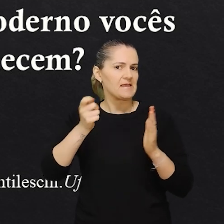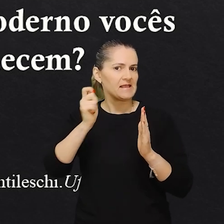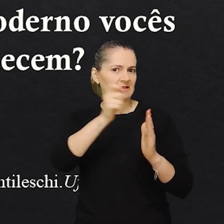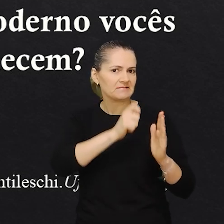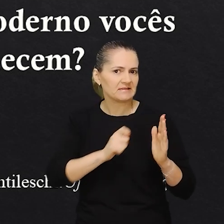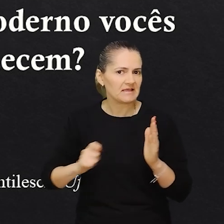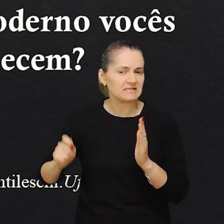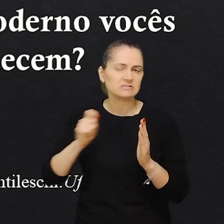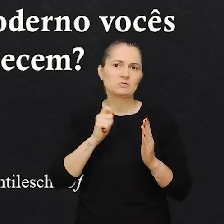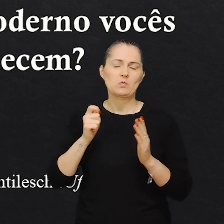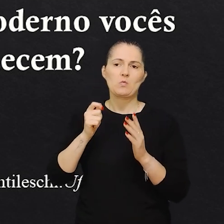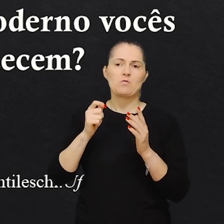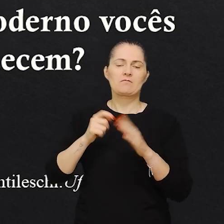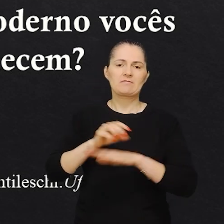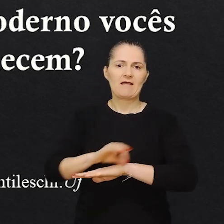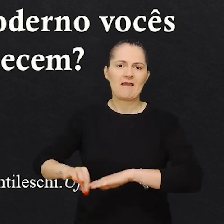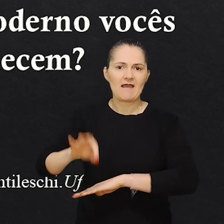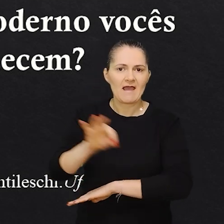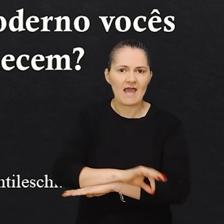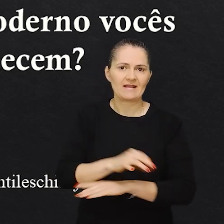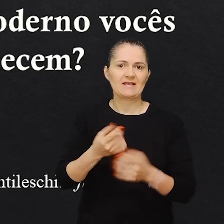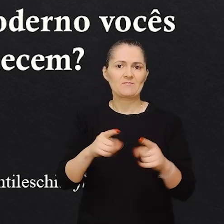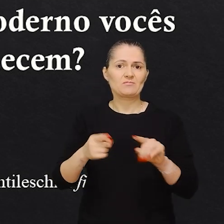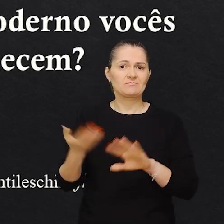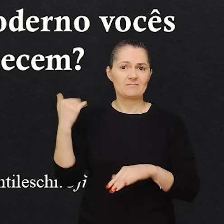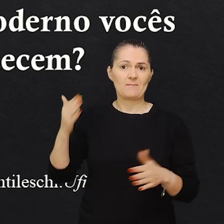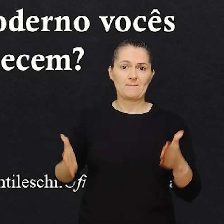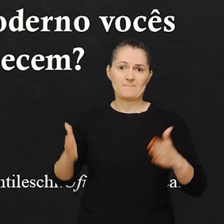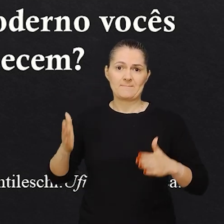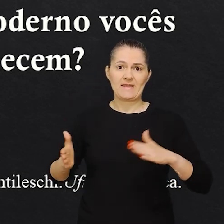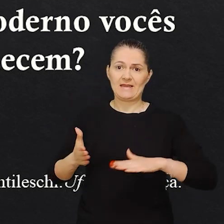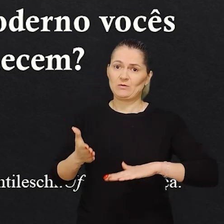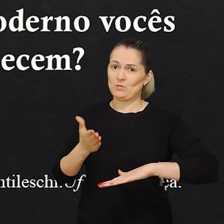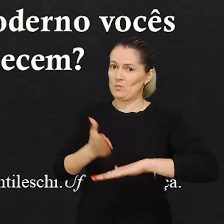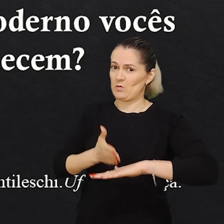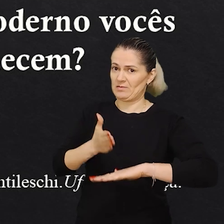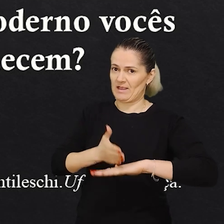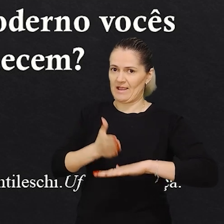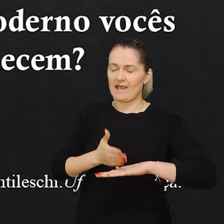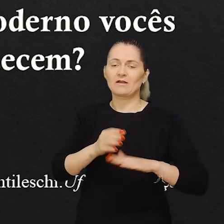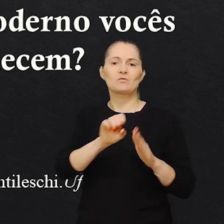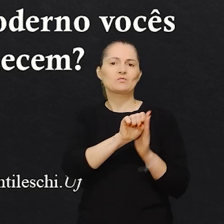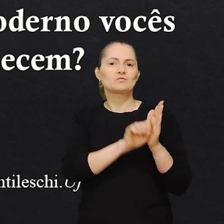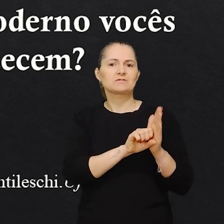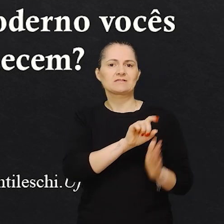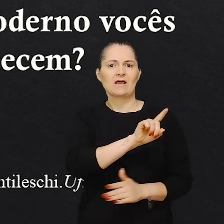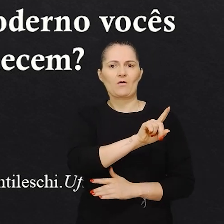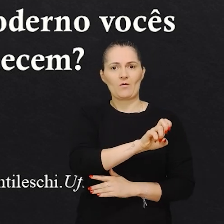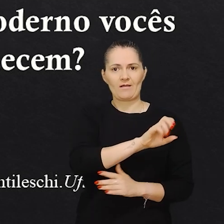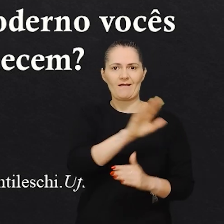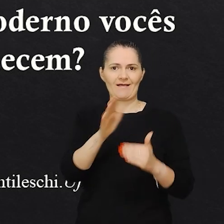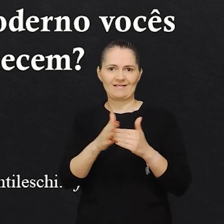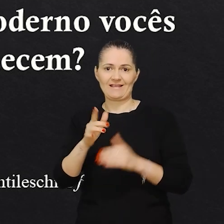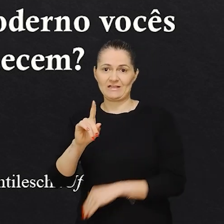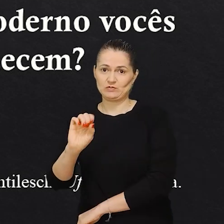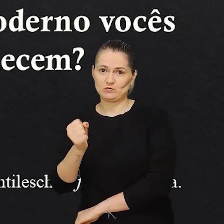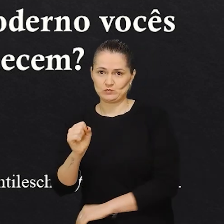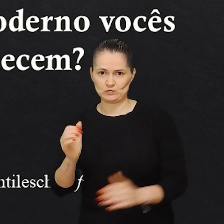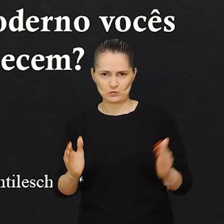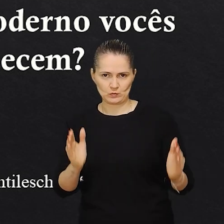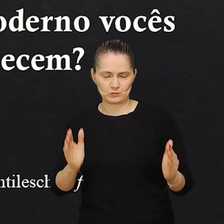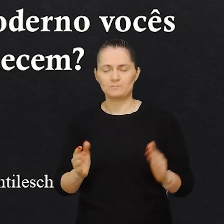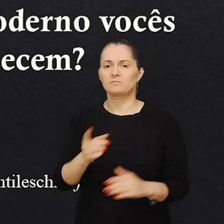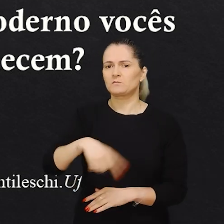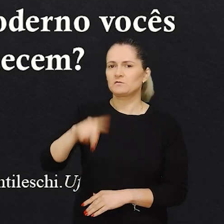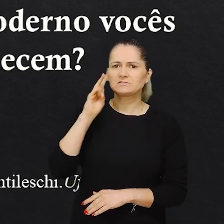escultoras, arquitetas, musicistas do período moderno, ou seja, que vai entre o século XV e